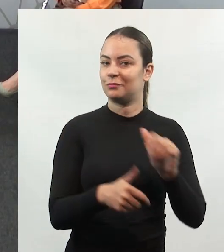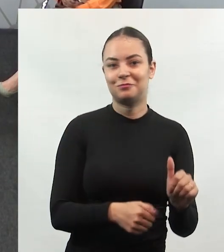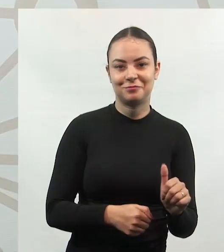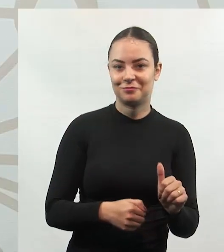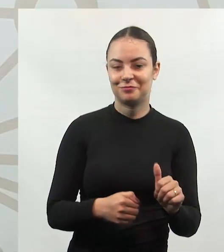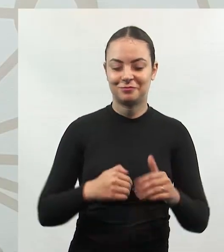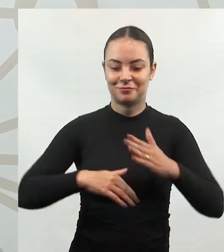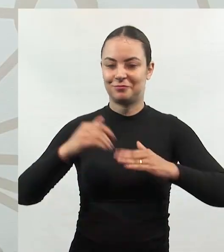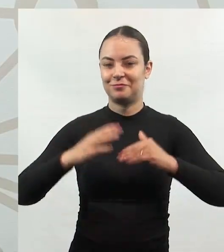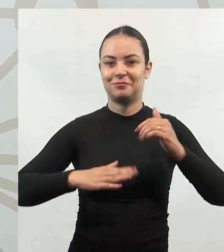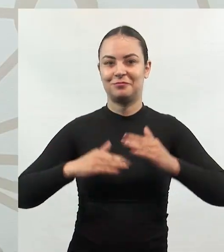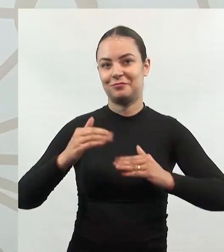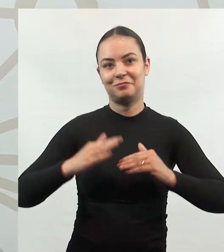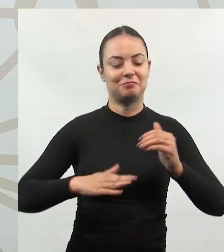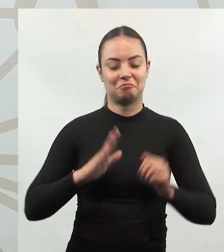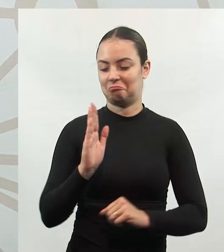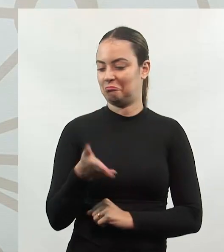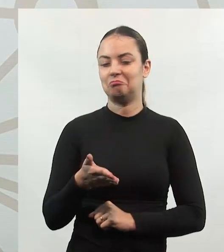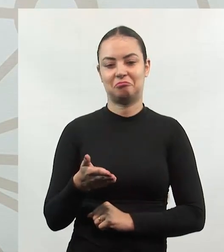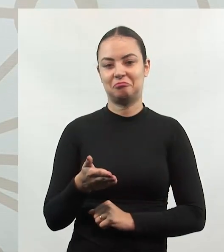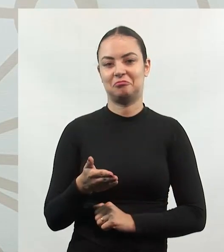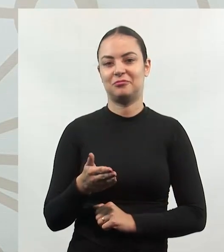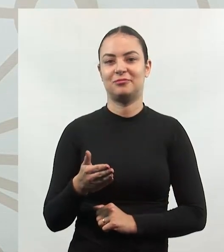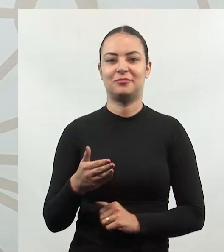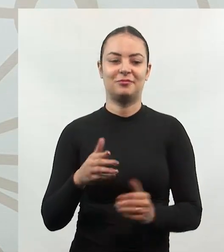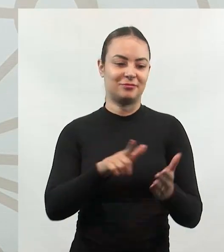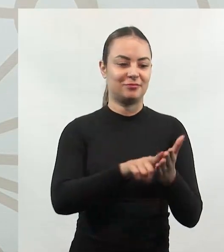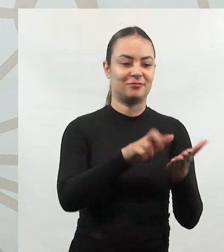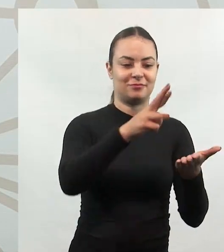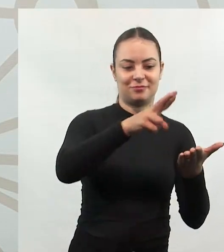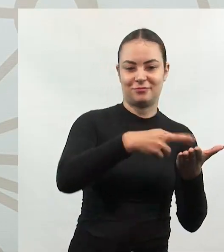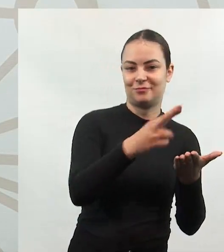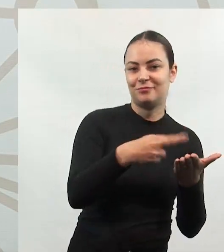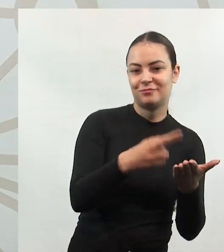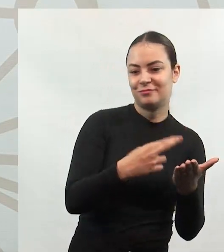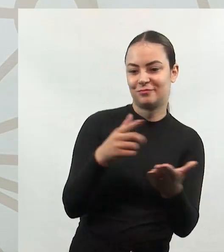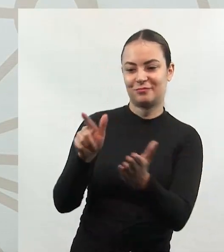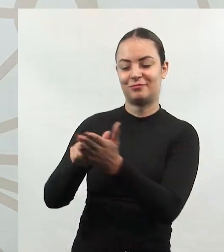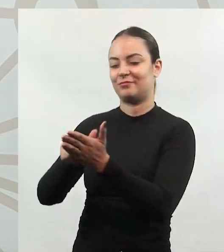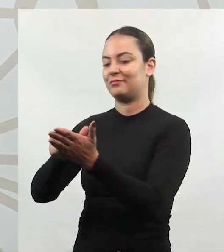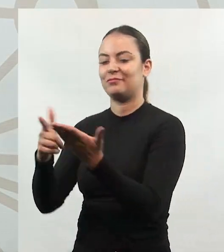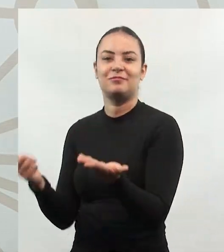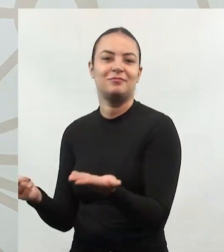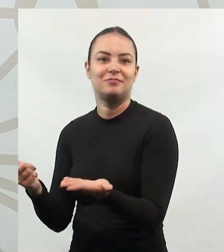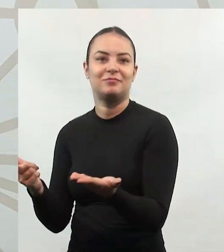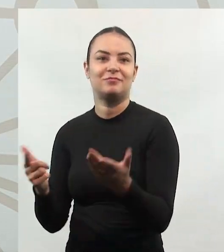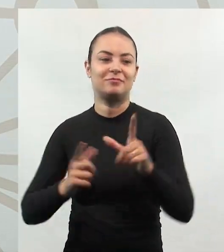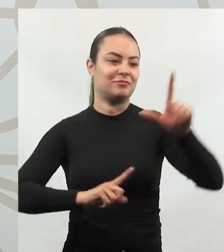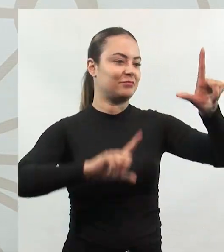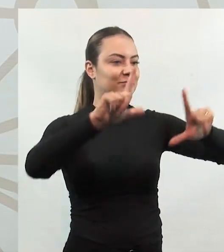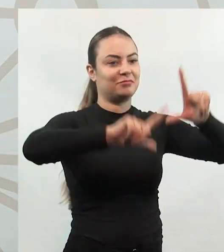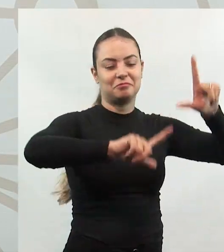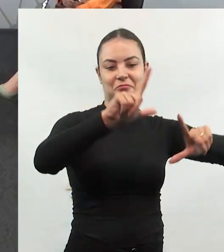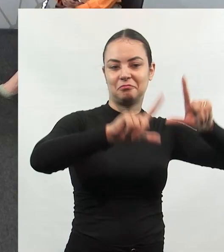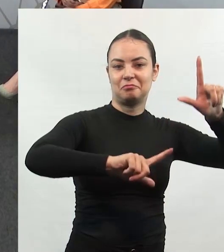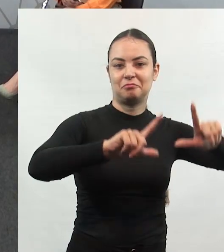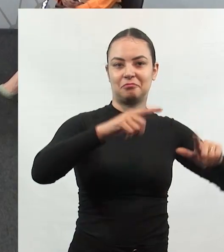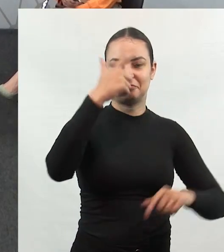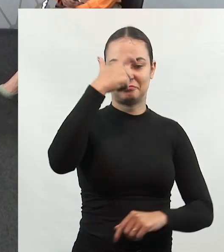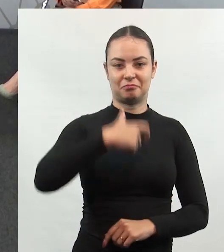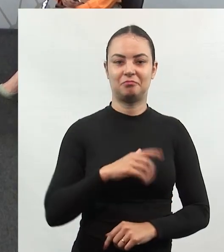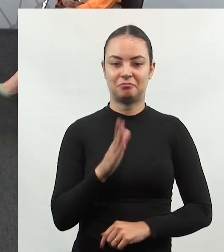formação acadêmica na Uniron, e tô aí, né, passando em TV, em site,